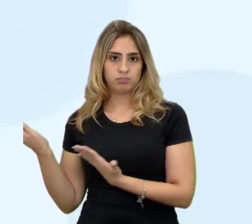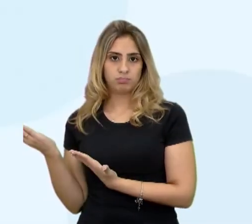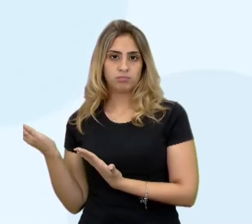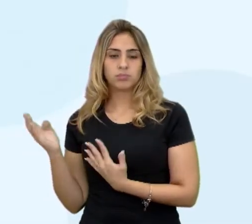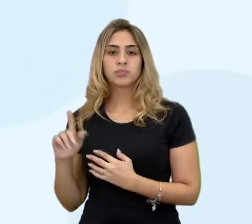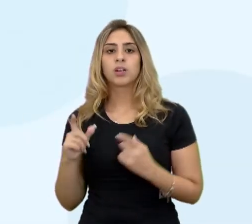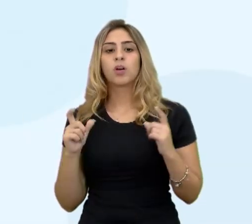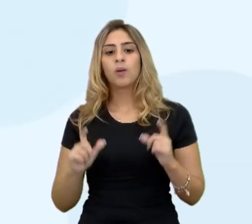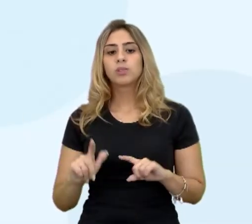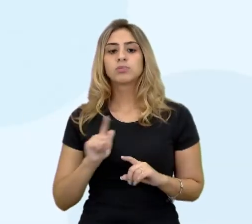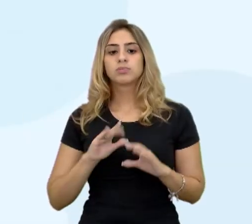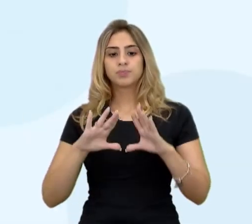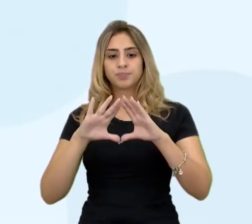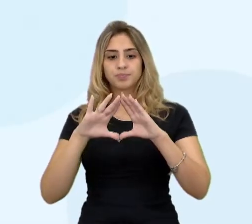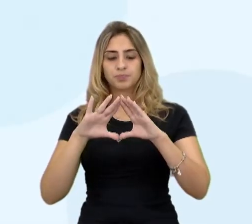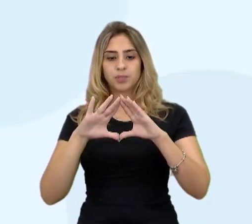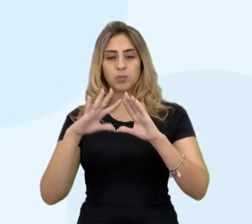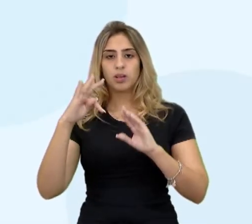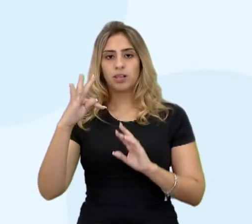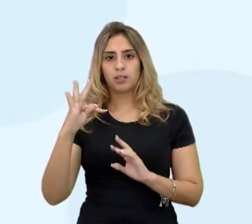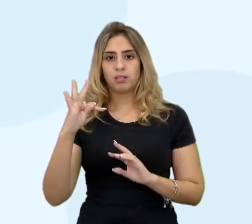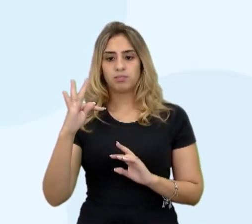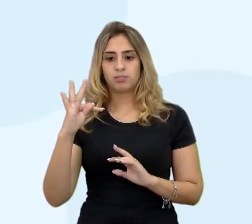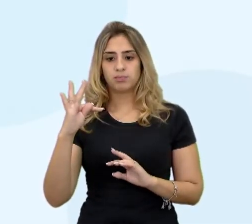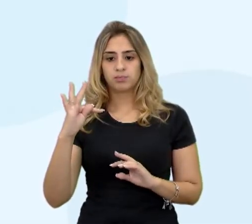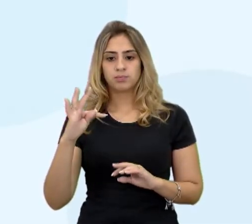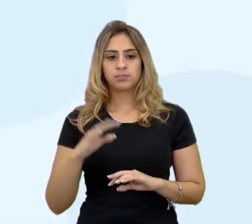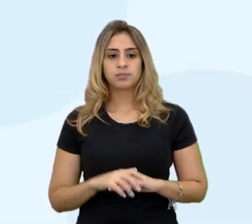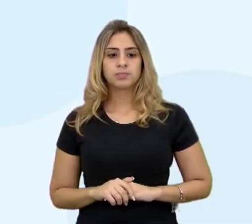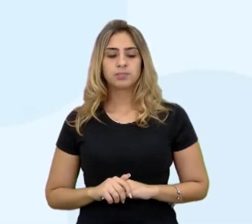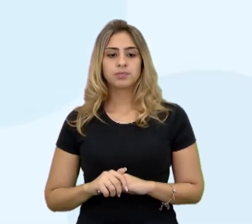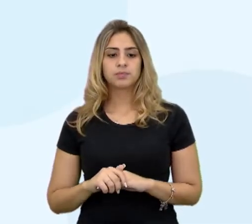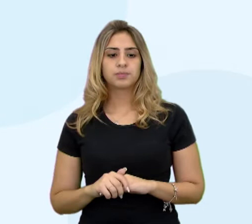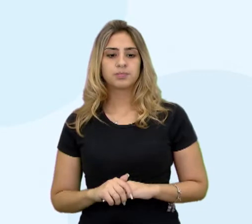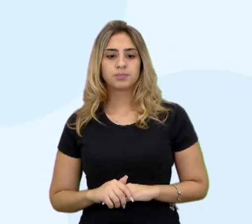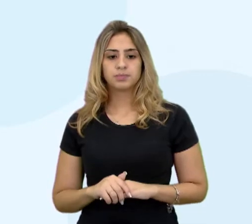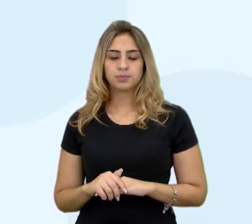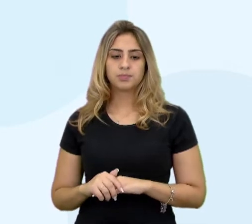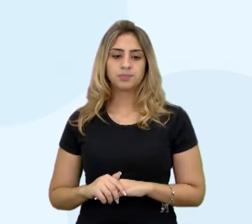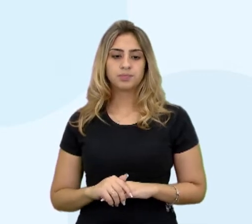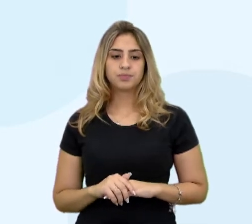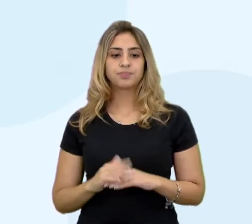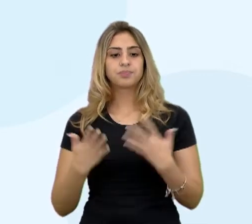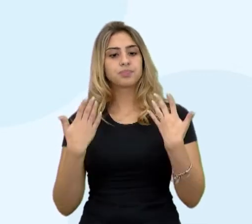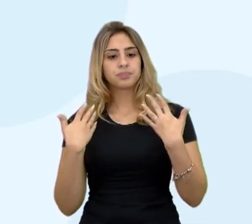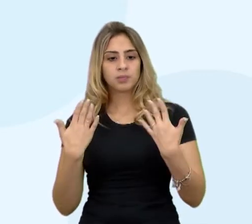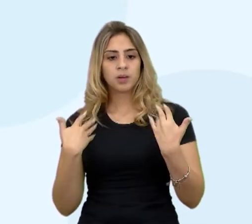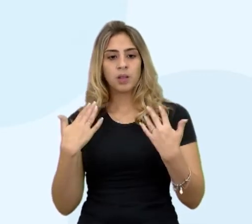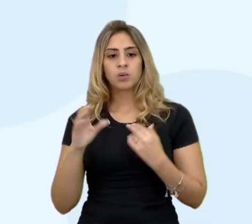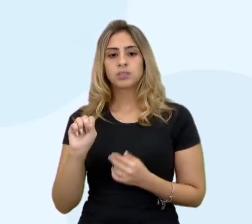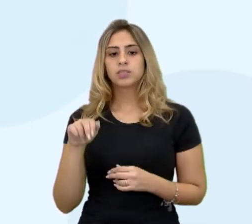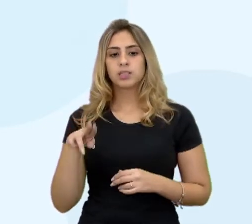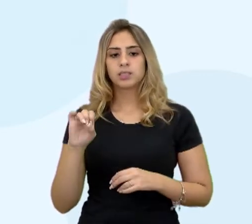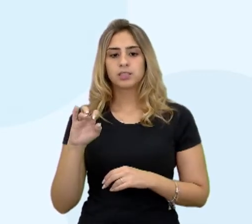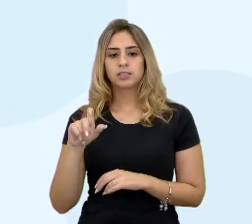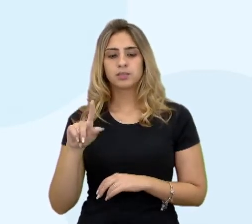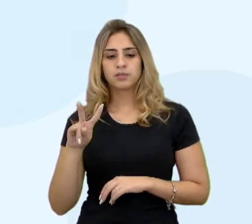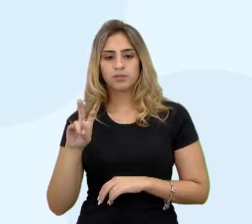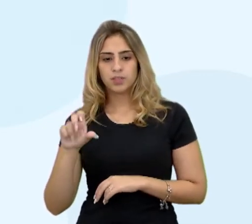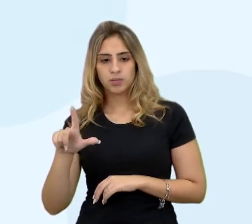onde ΔT vai ser a temperatura. Então, como eu leio isso aqui, ó? Calor sensível é a quantidade de